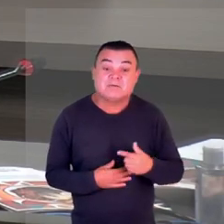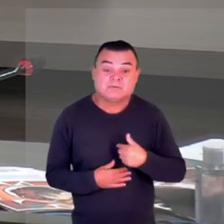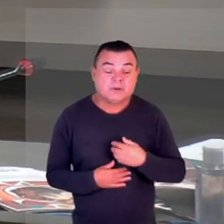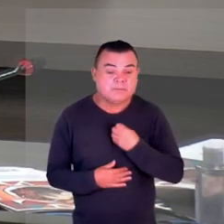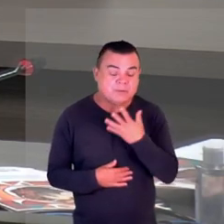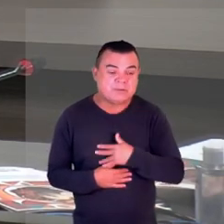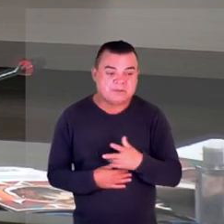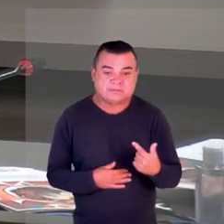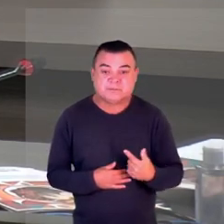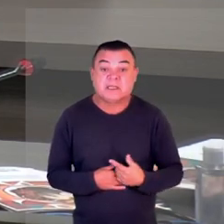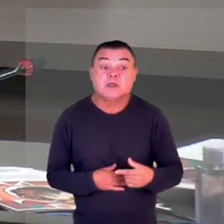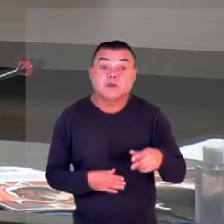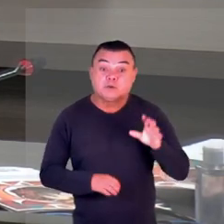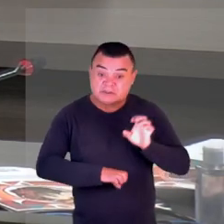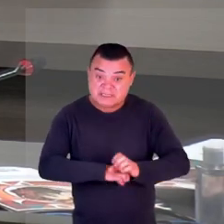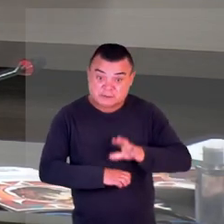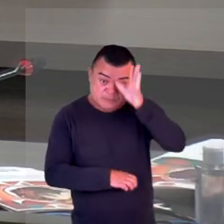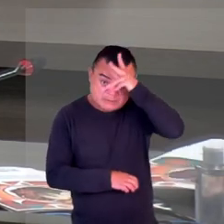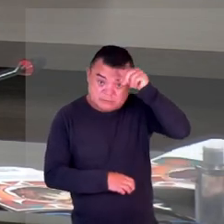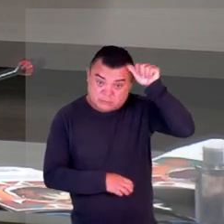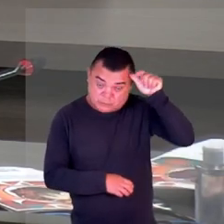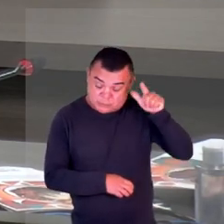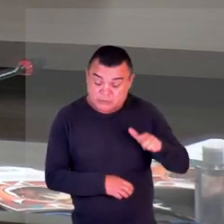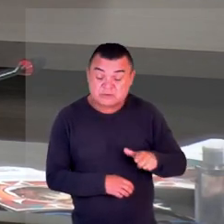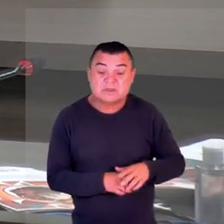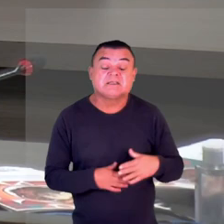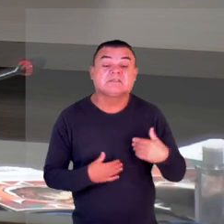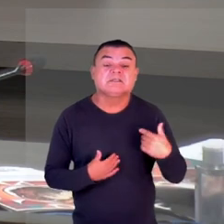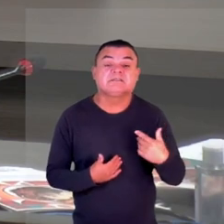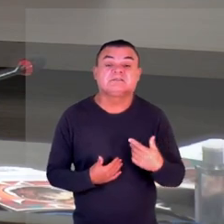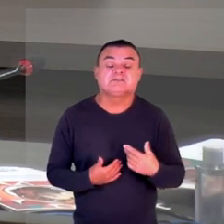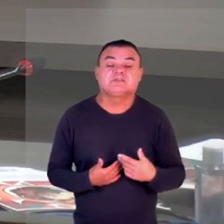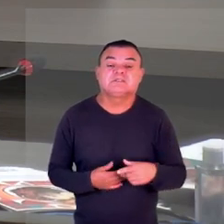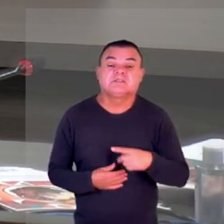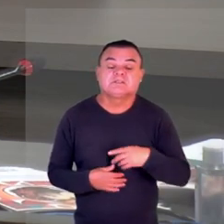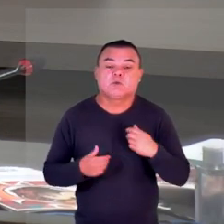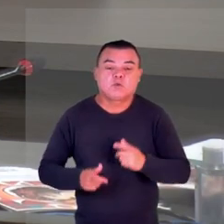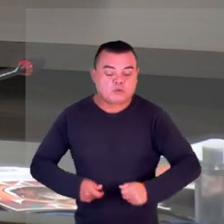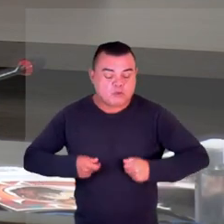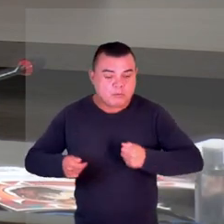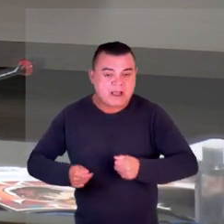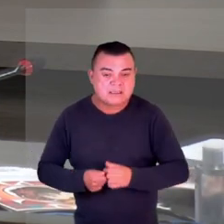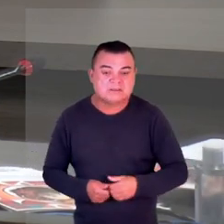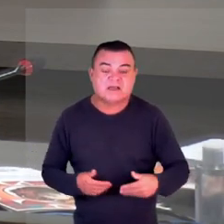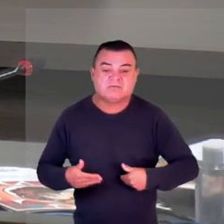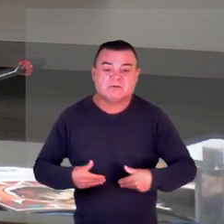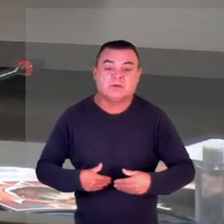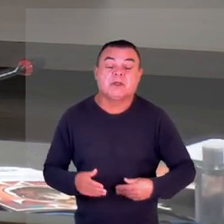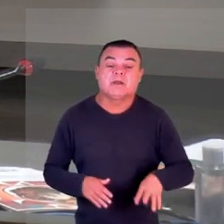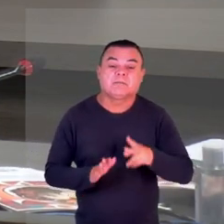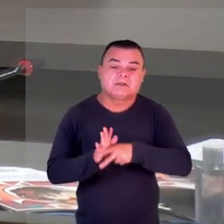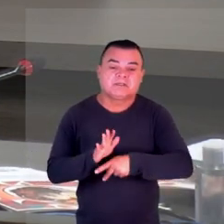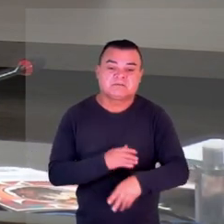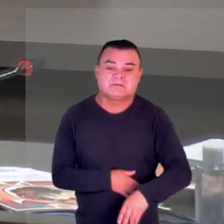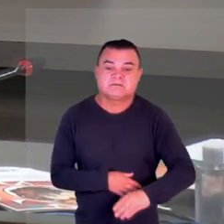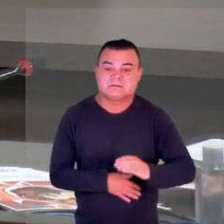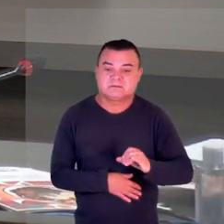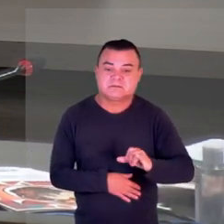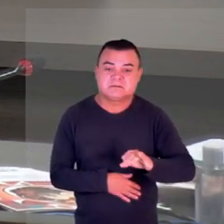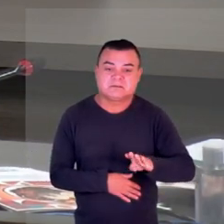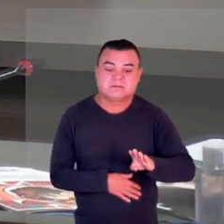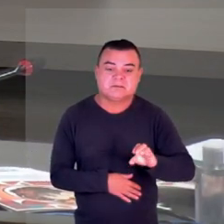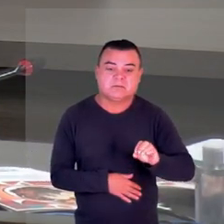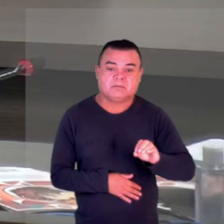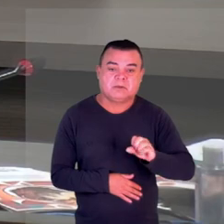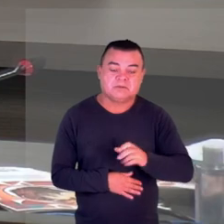Grosso a gente tem uma experiência eh no combate à fome que se chama o projeto cibos no momento que a gente identificou com no estado do Mato